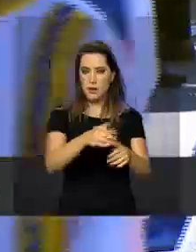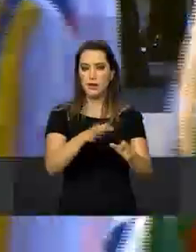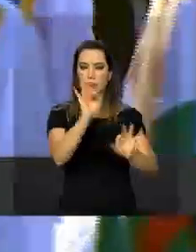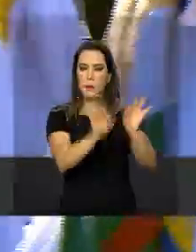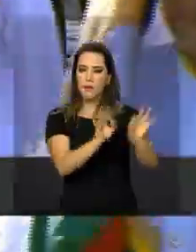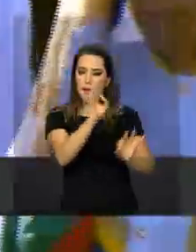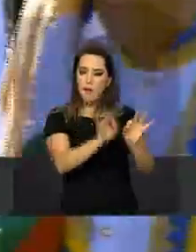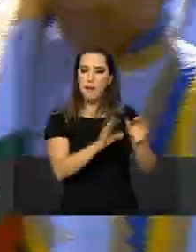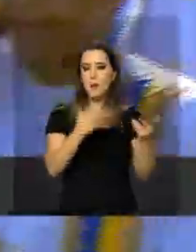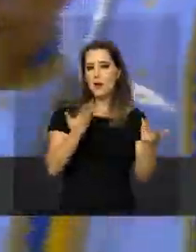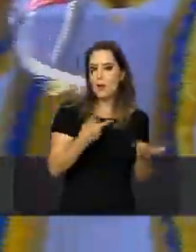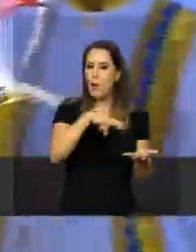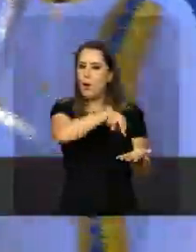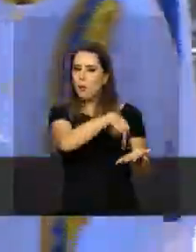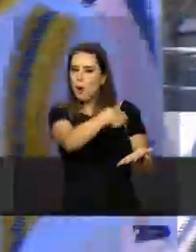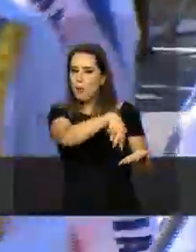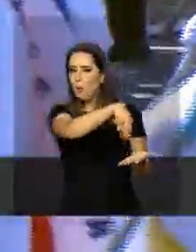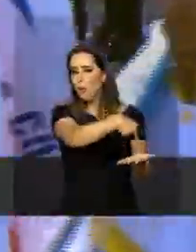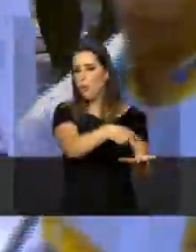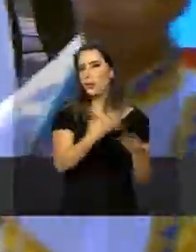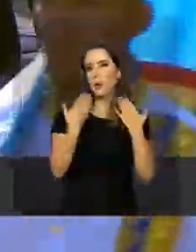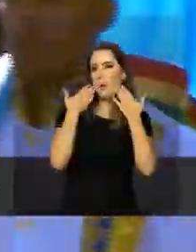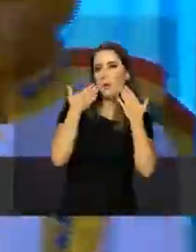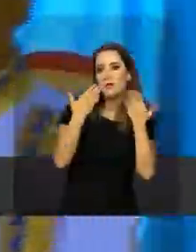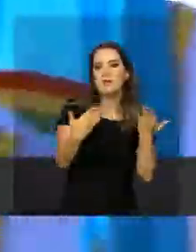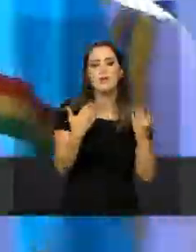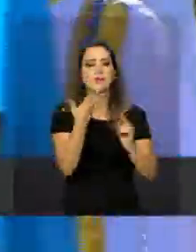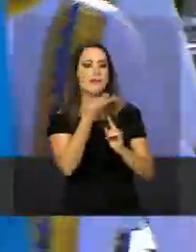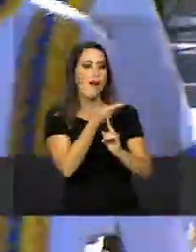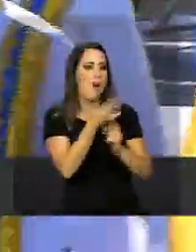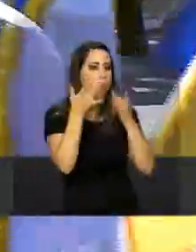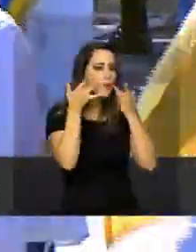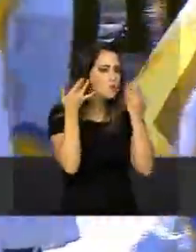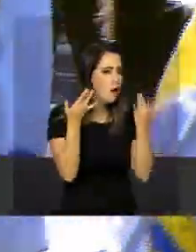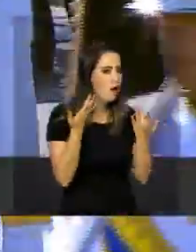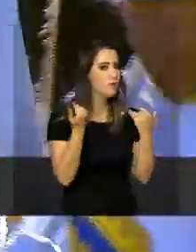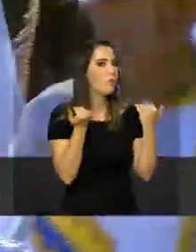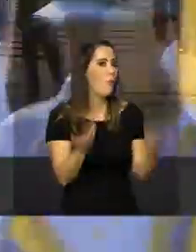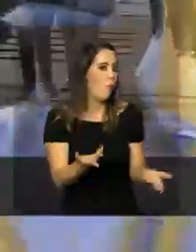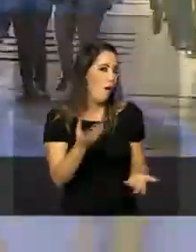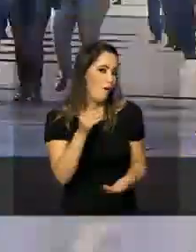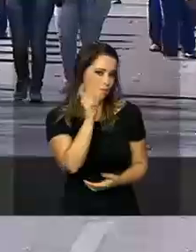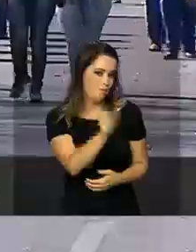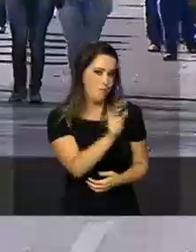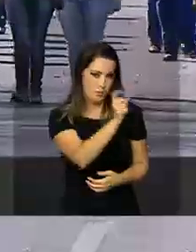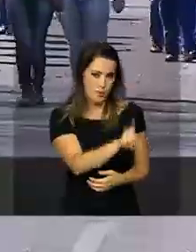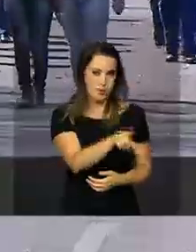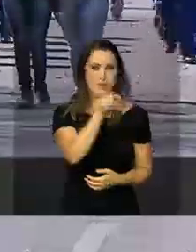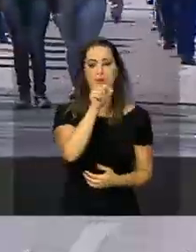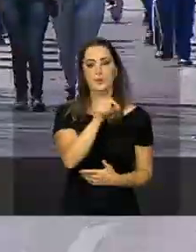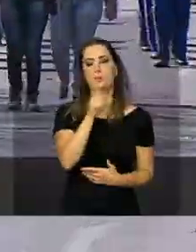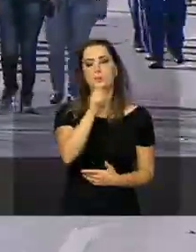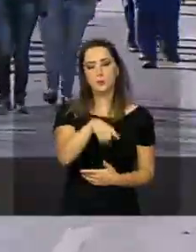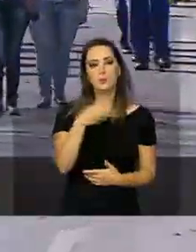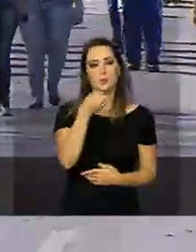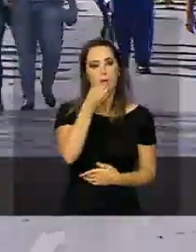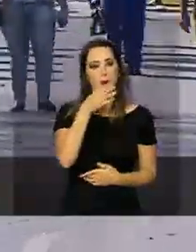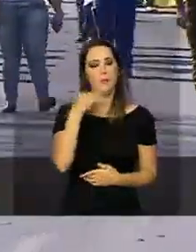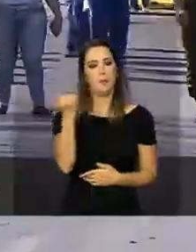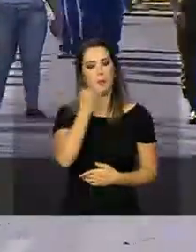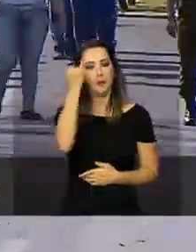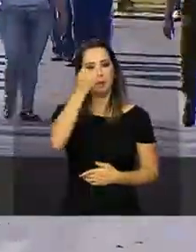suas coreografias, os seus grupamentos. Então isso é interessante, que traz